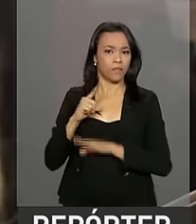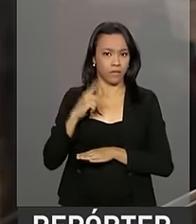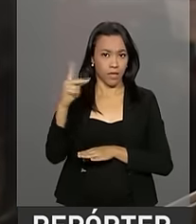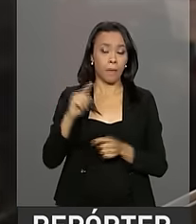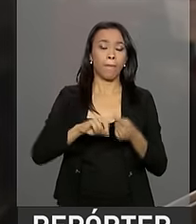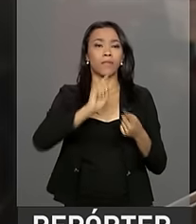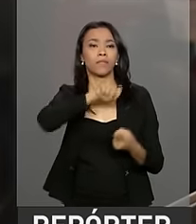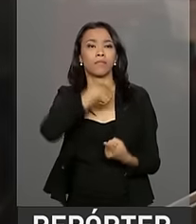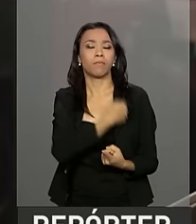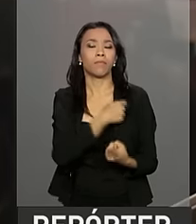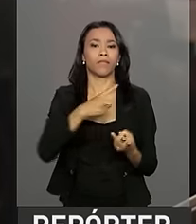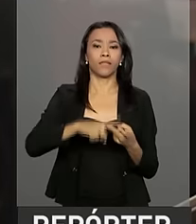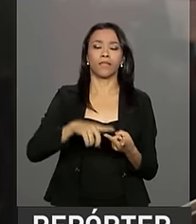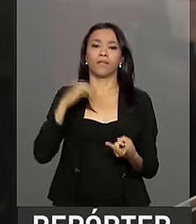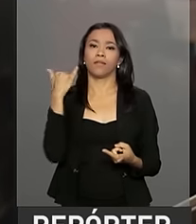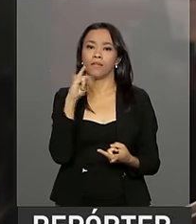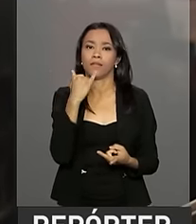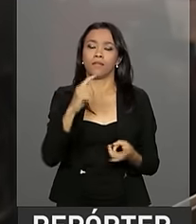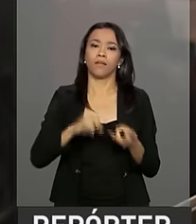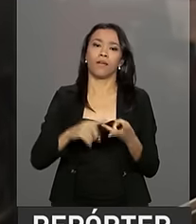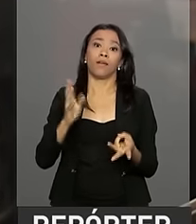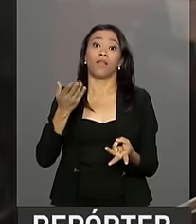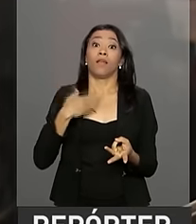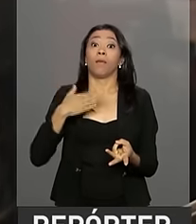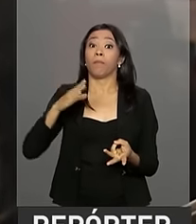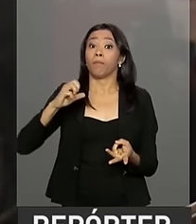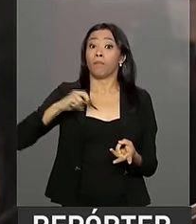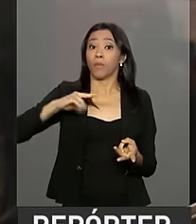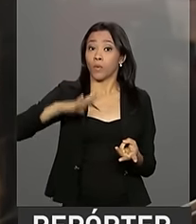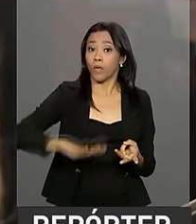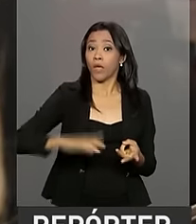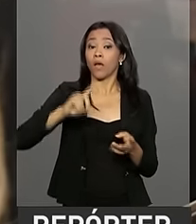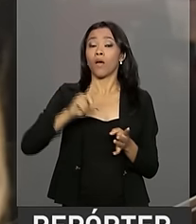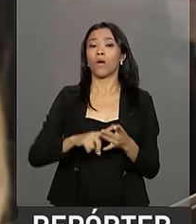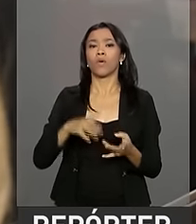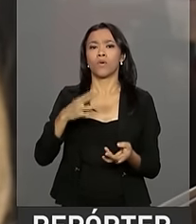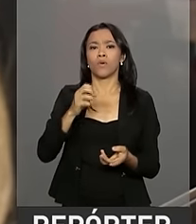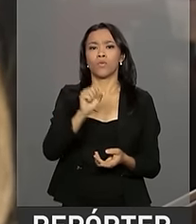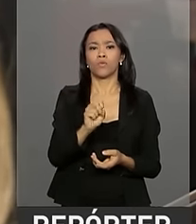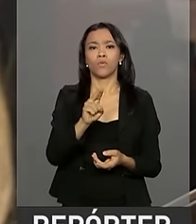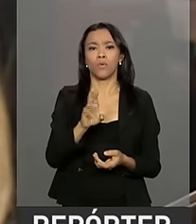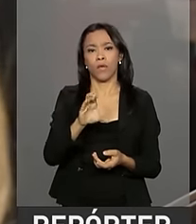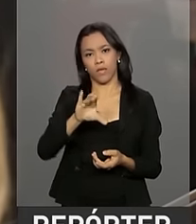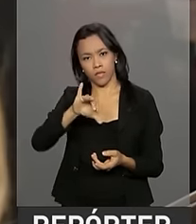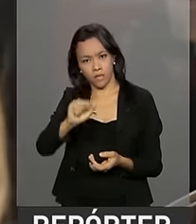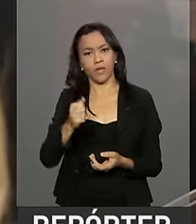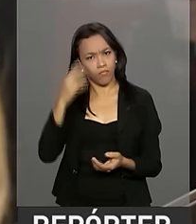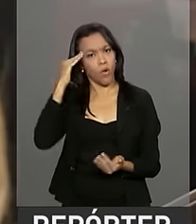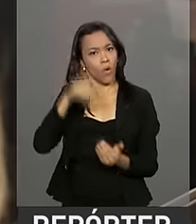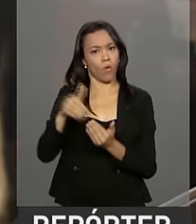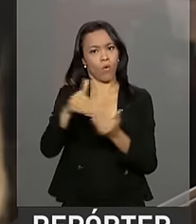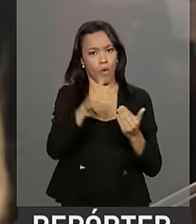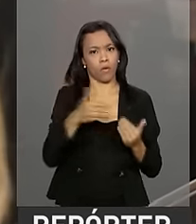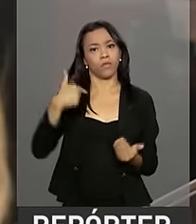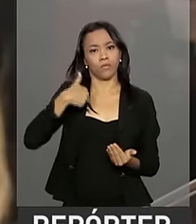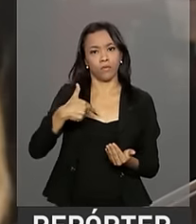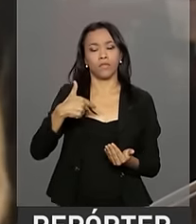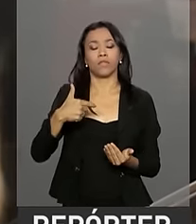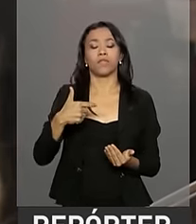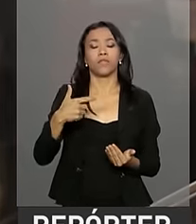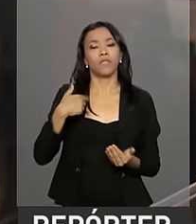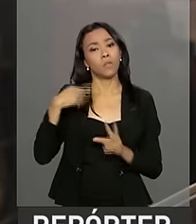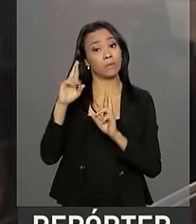Espanha a Itália Portugal Suécia estão amplamente a favor eu confio que eles consigam eh